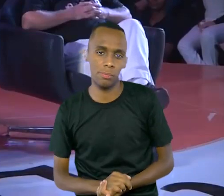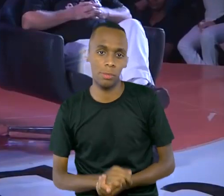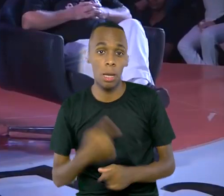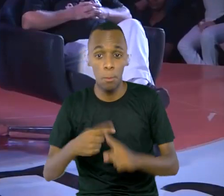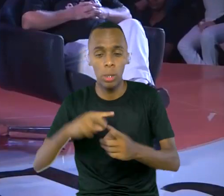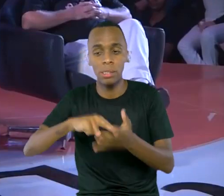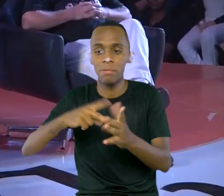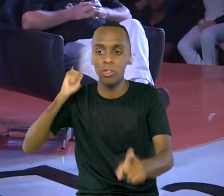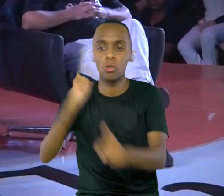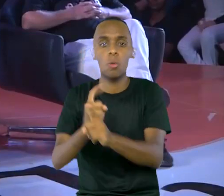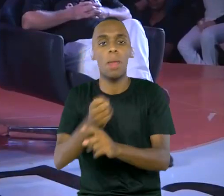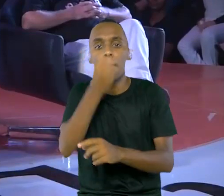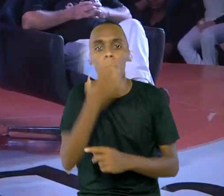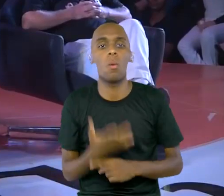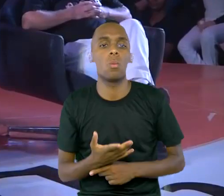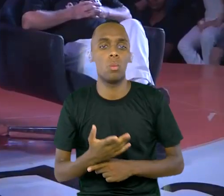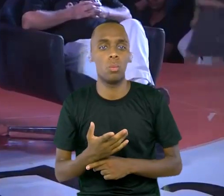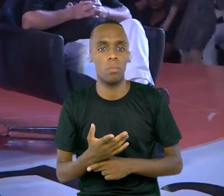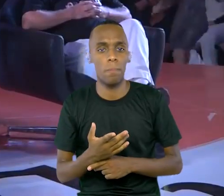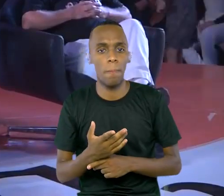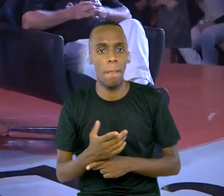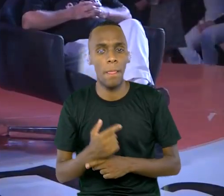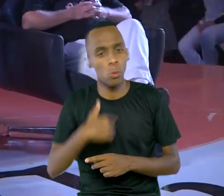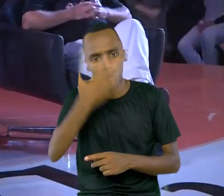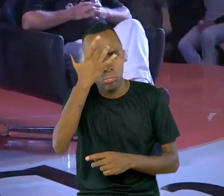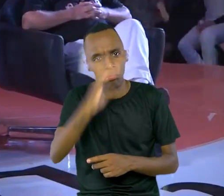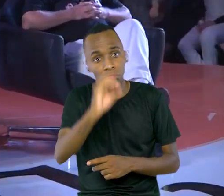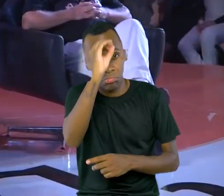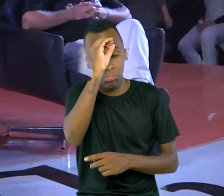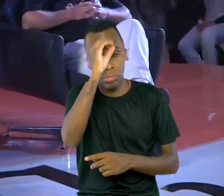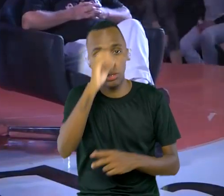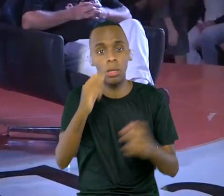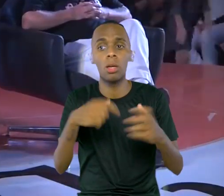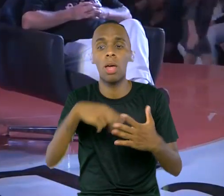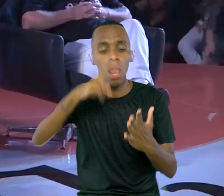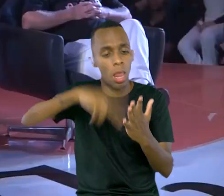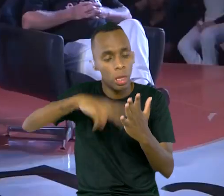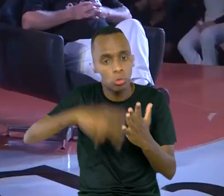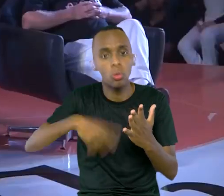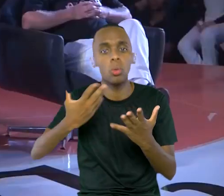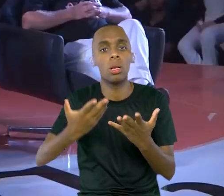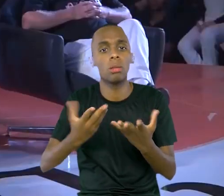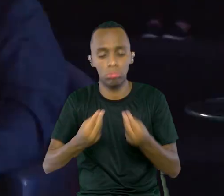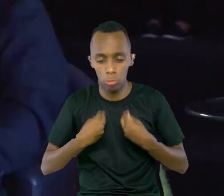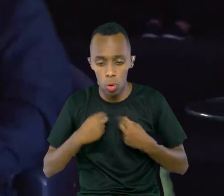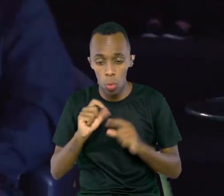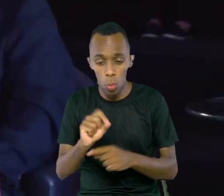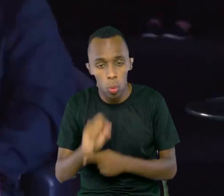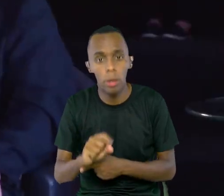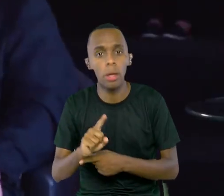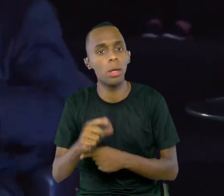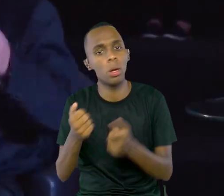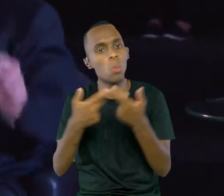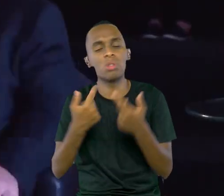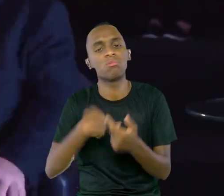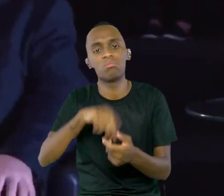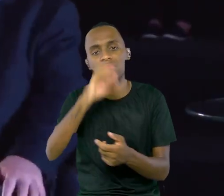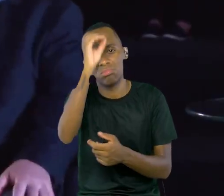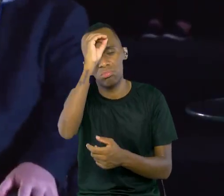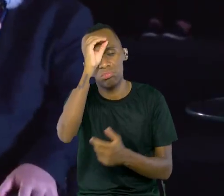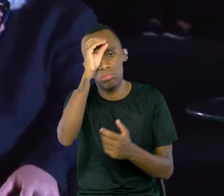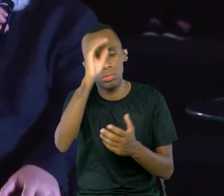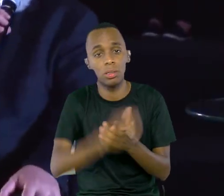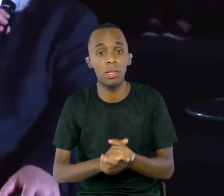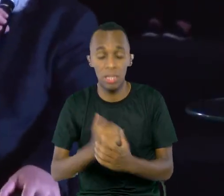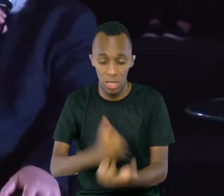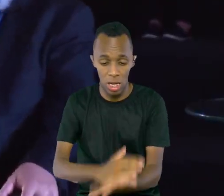ainda não sei. O melhor de mim é aquilo que eu ainda não sei. O que a leitura nos oferece? Aquilo que eu ainda